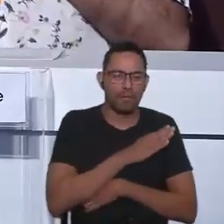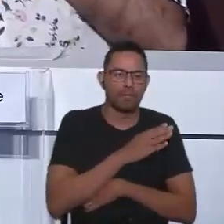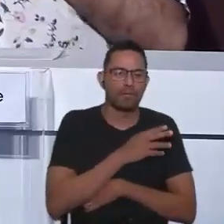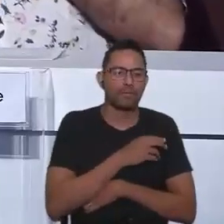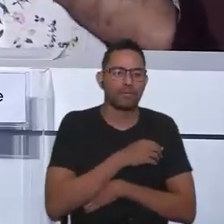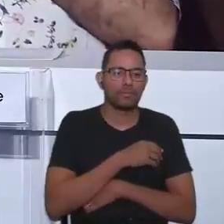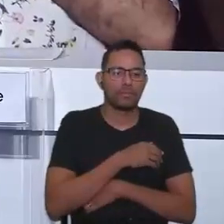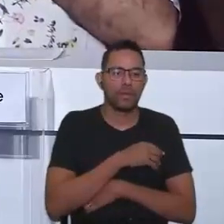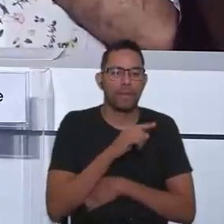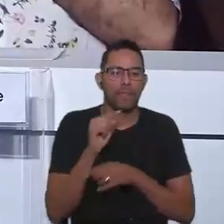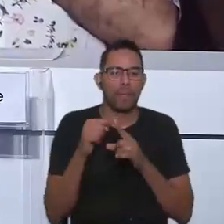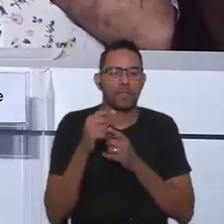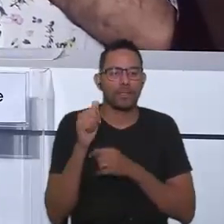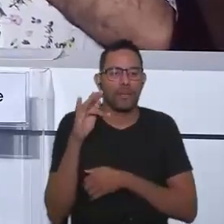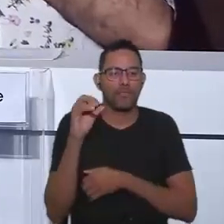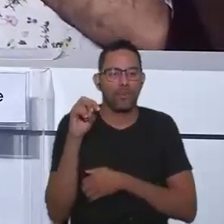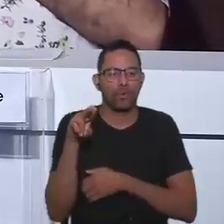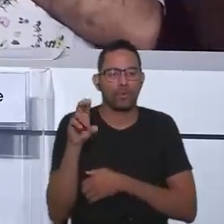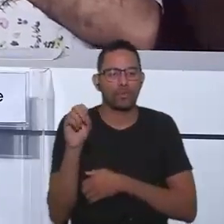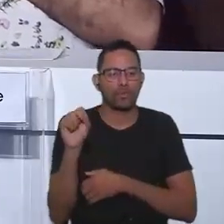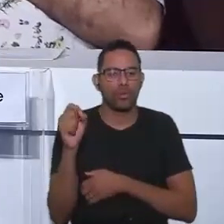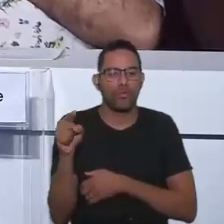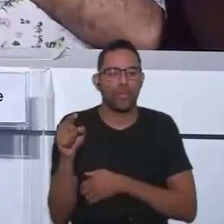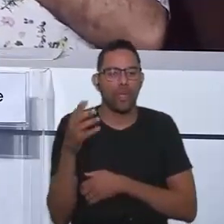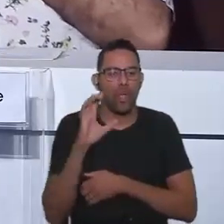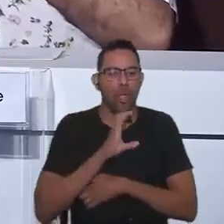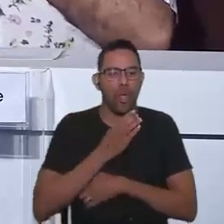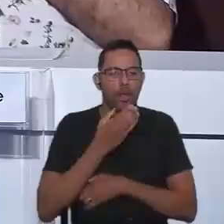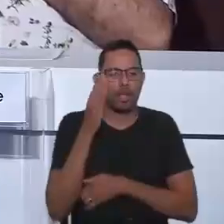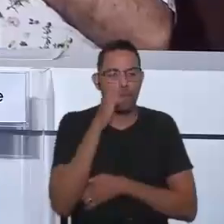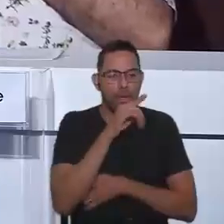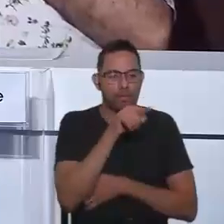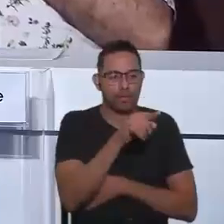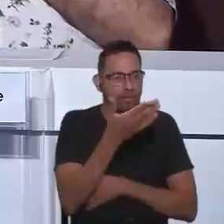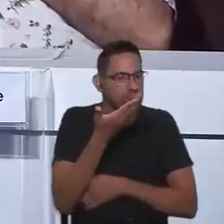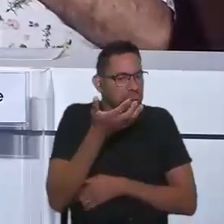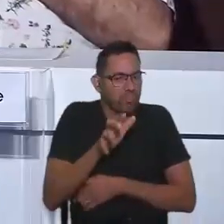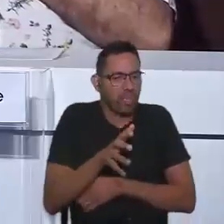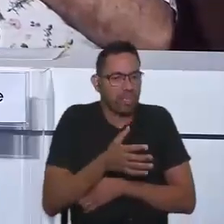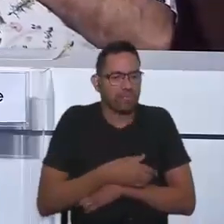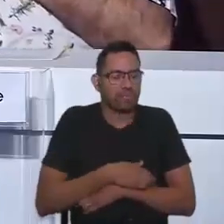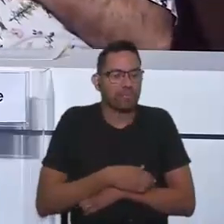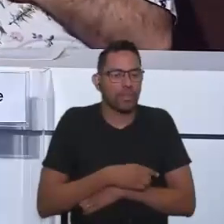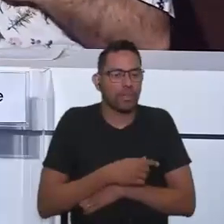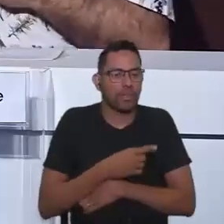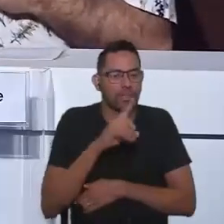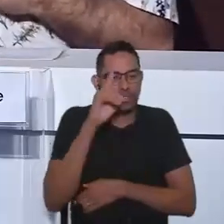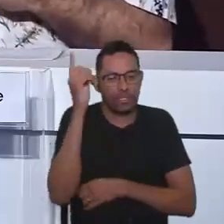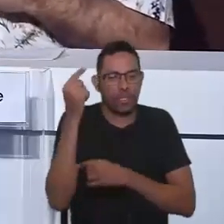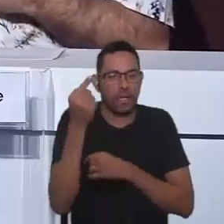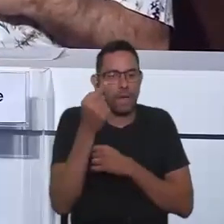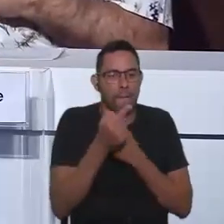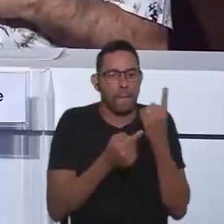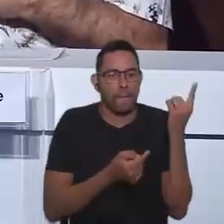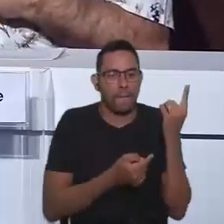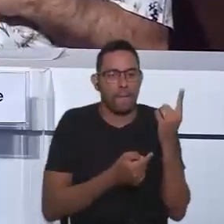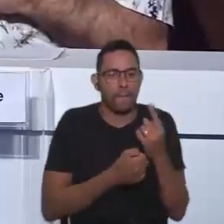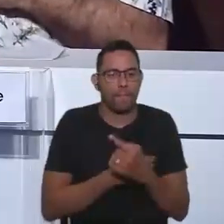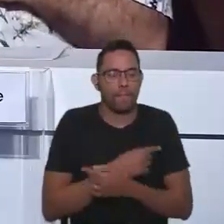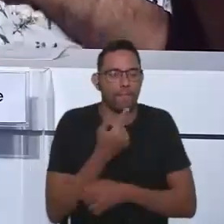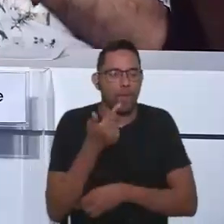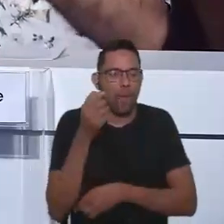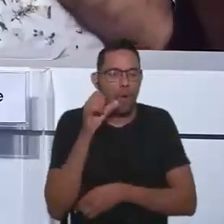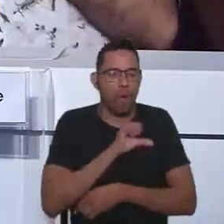maldoso. Mas aí o Afonso não veio, vem você. Eu não tenho coragem de ser maldoso com você. No outro dia em Brasília, eu fui horrível